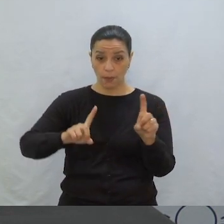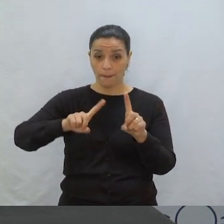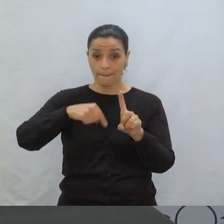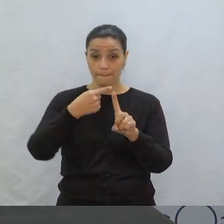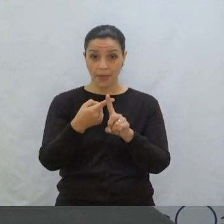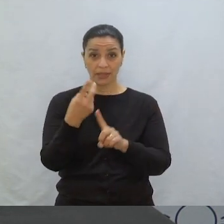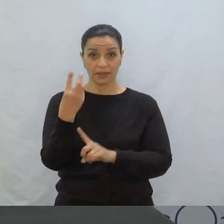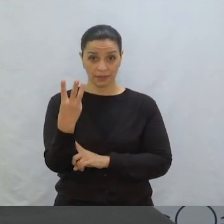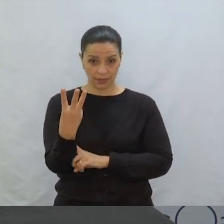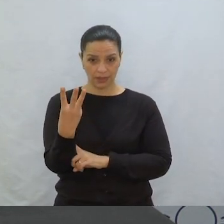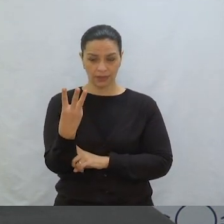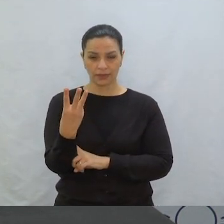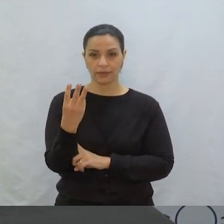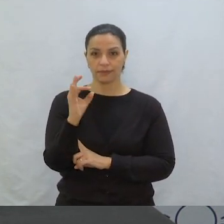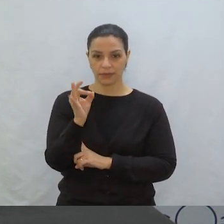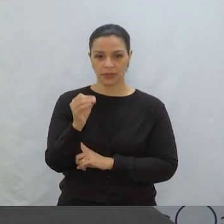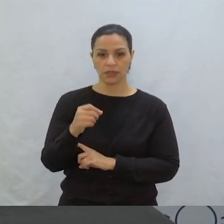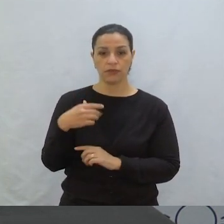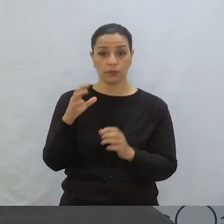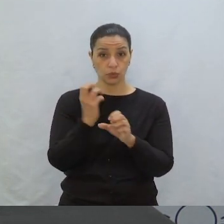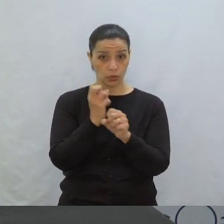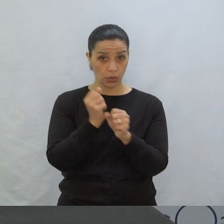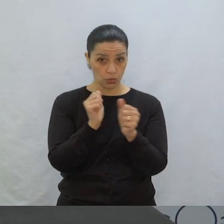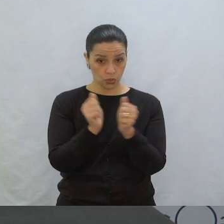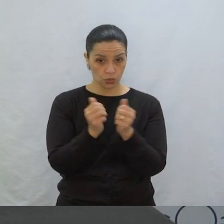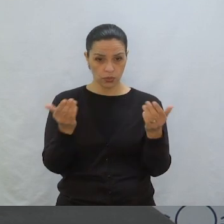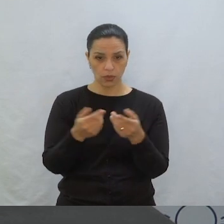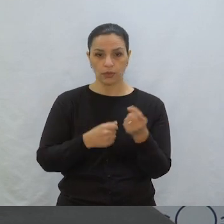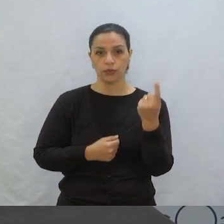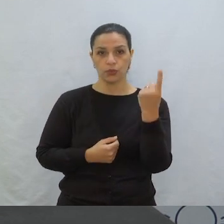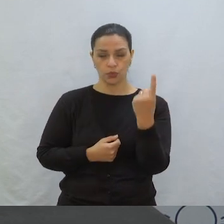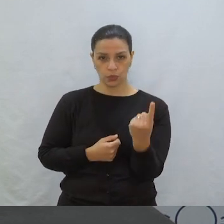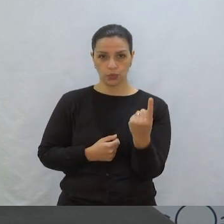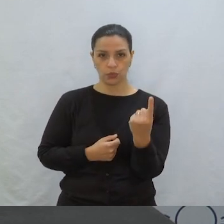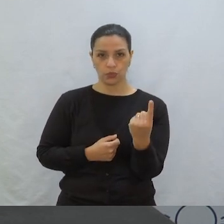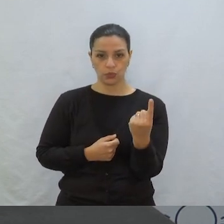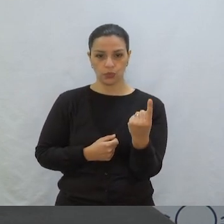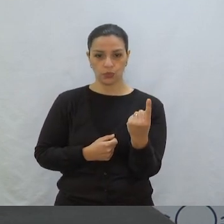5 balões mais 3. Vamos contar todos juntos agora.